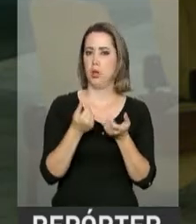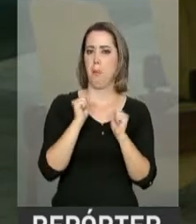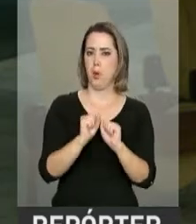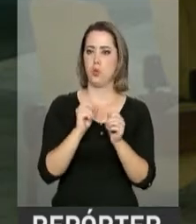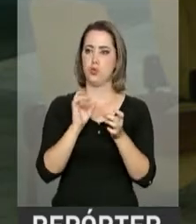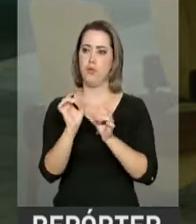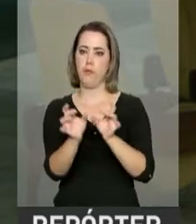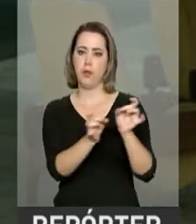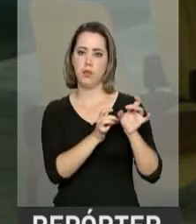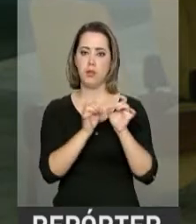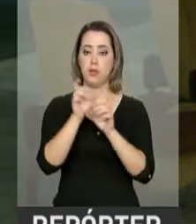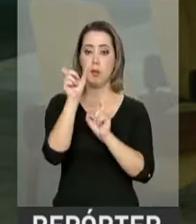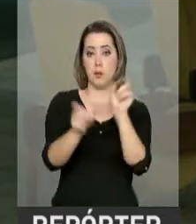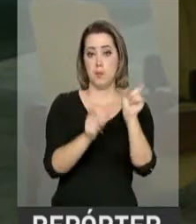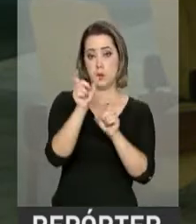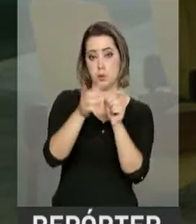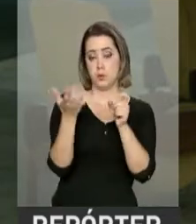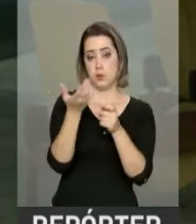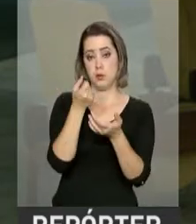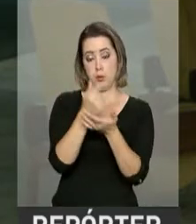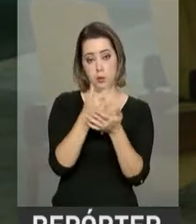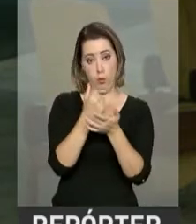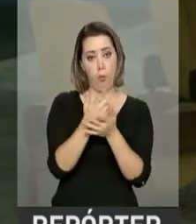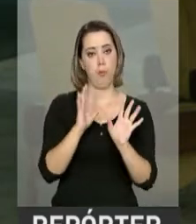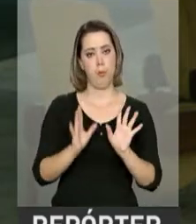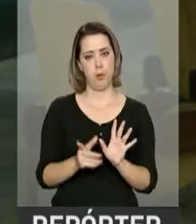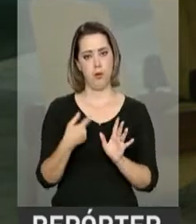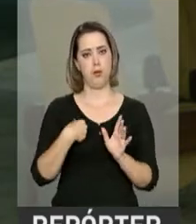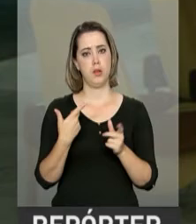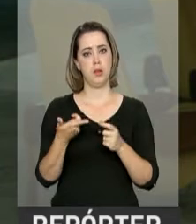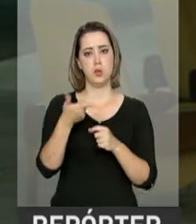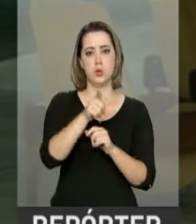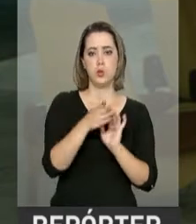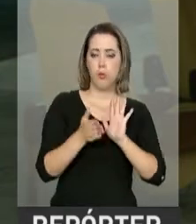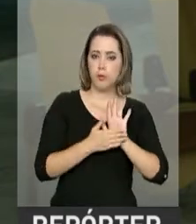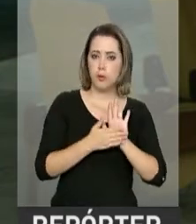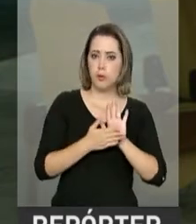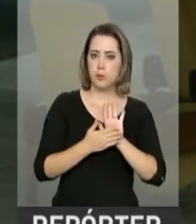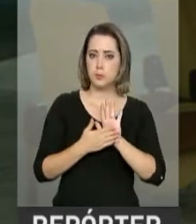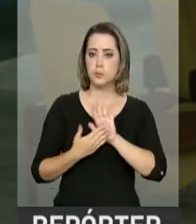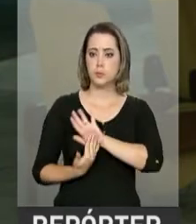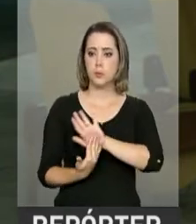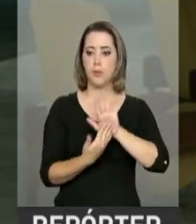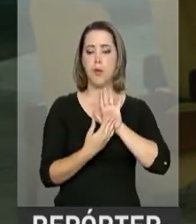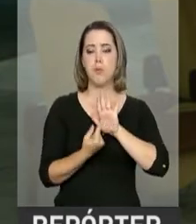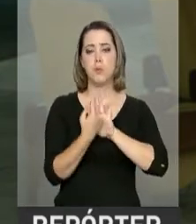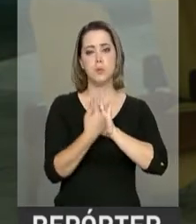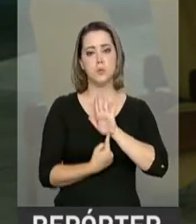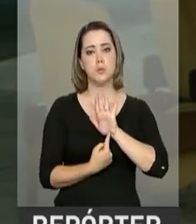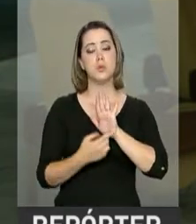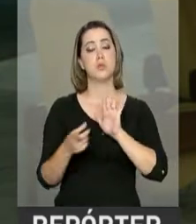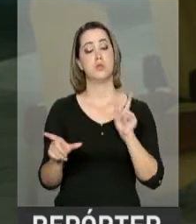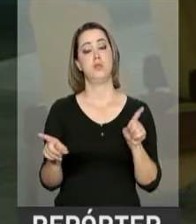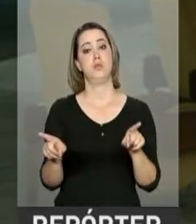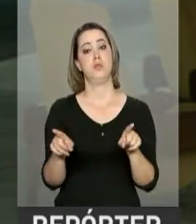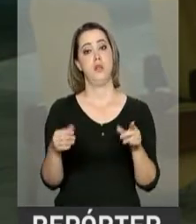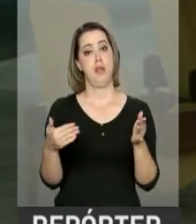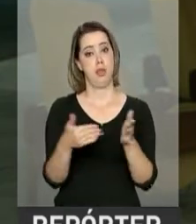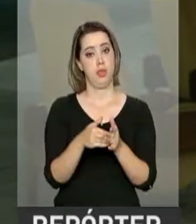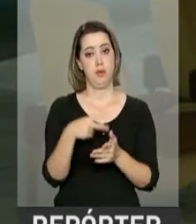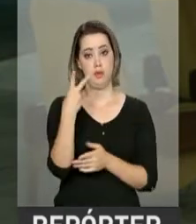investidores do brasil e do exterior e ela vai representar essa carteira de bens em até duas semanas